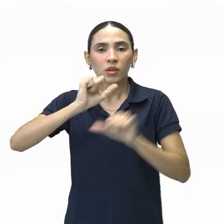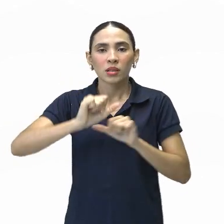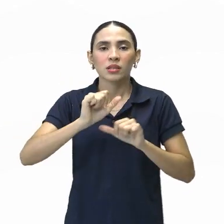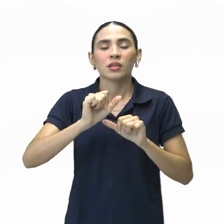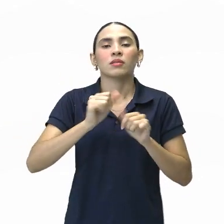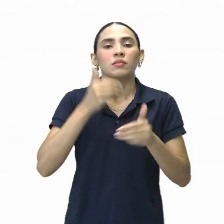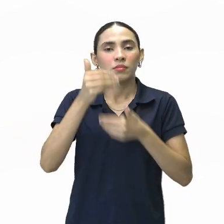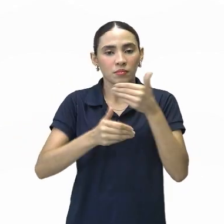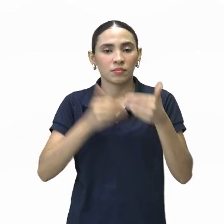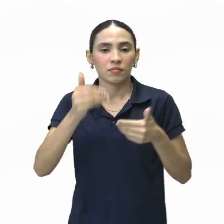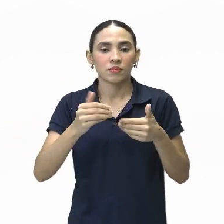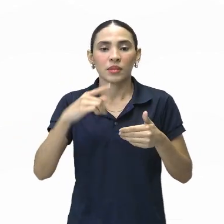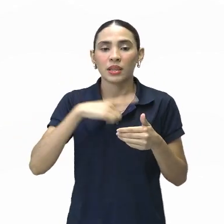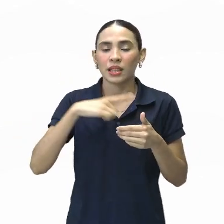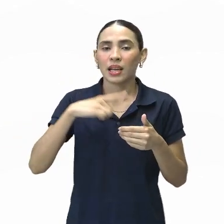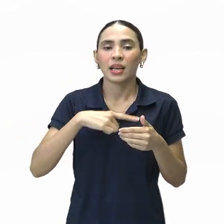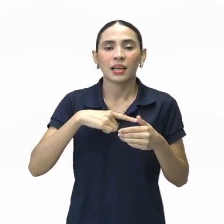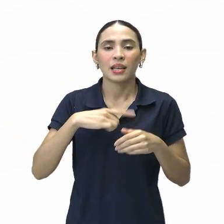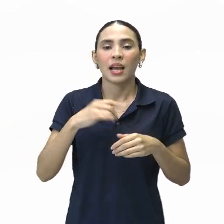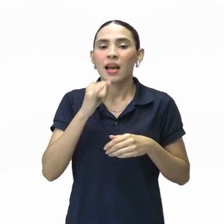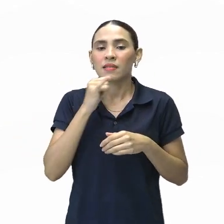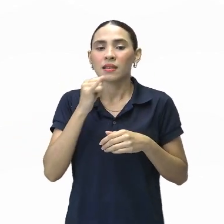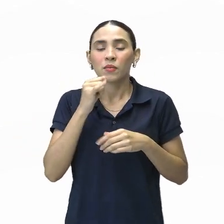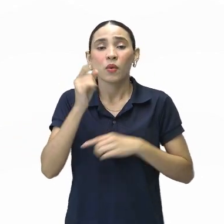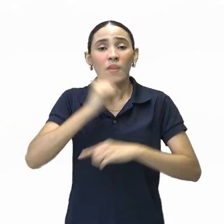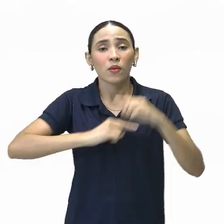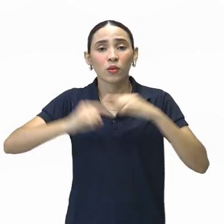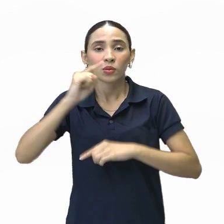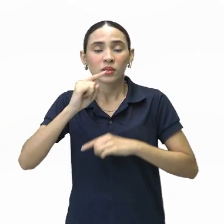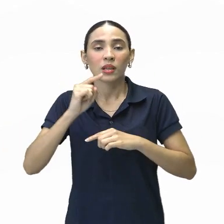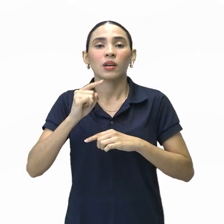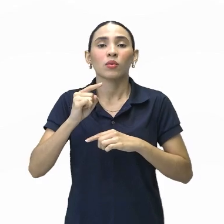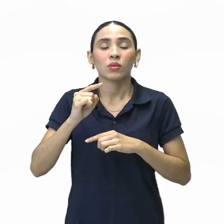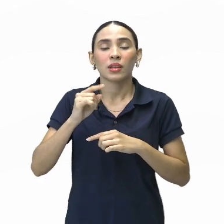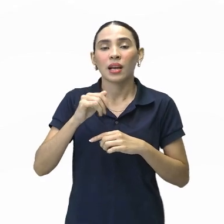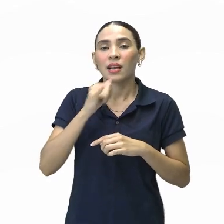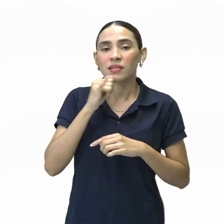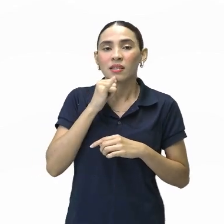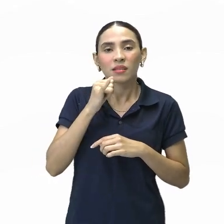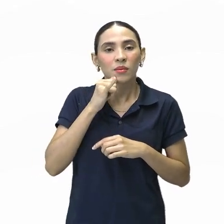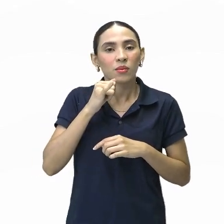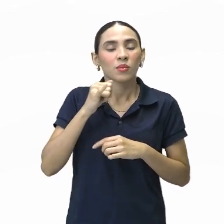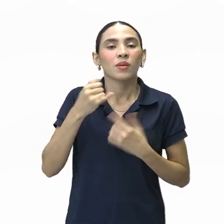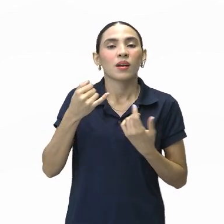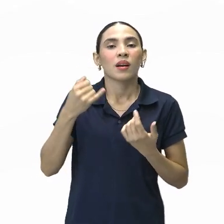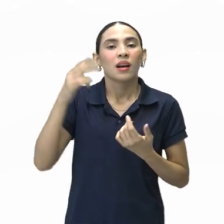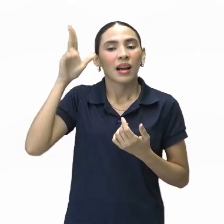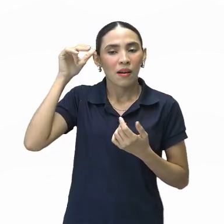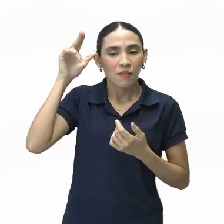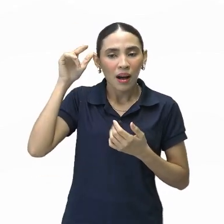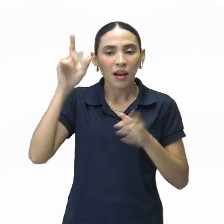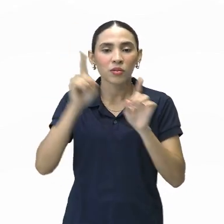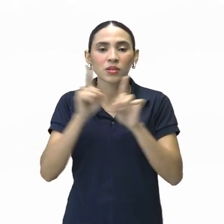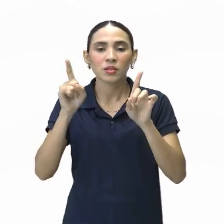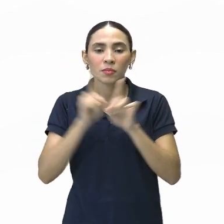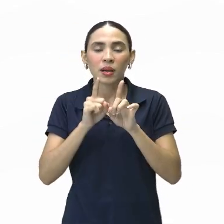graduais. Nós temos o exemplo clássico da evolução dos cavalos, né, ao longo do tempo, a